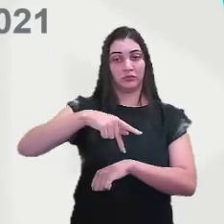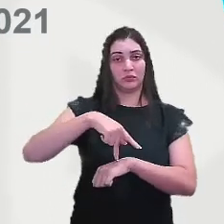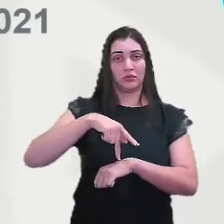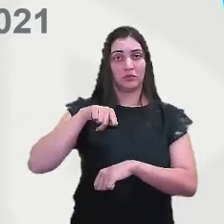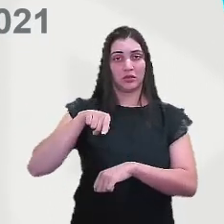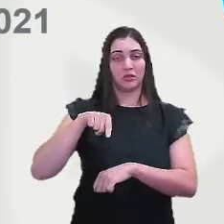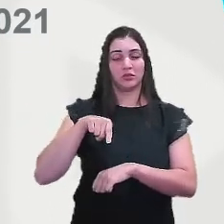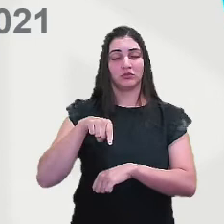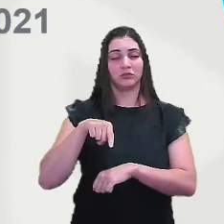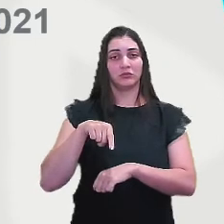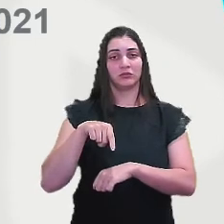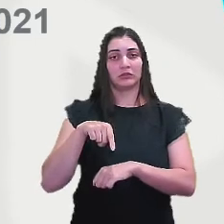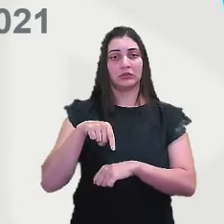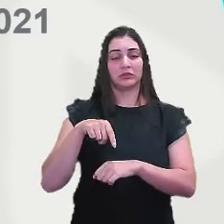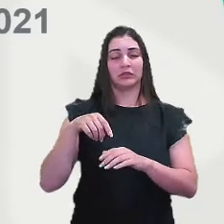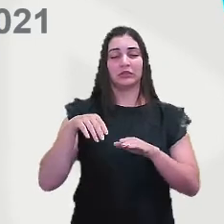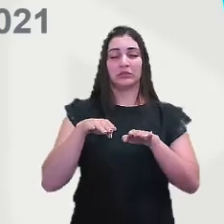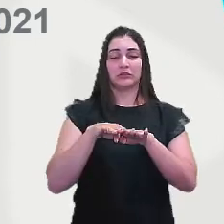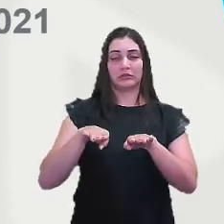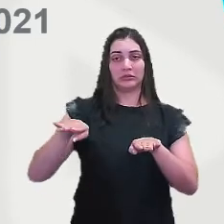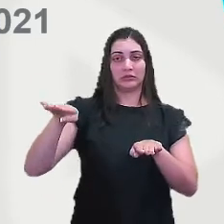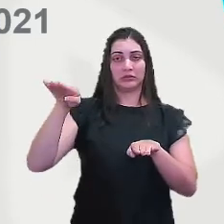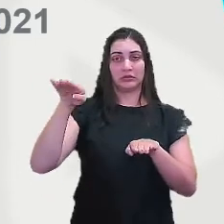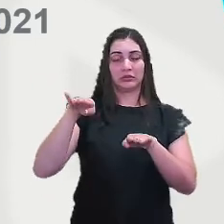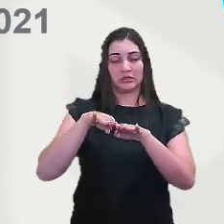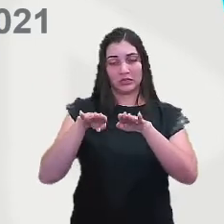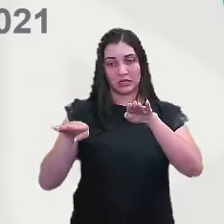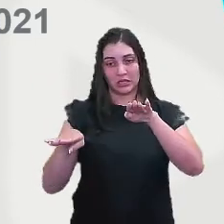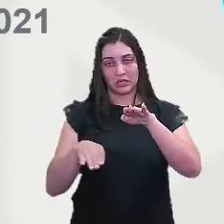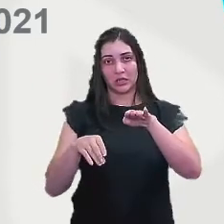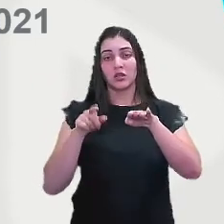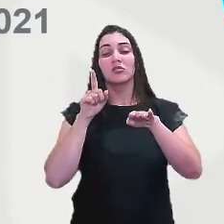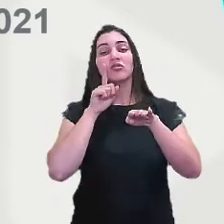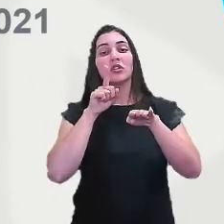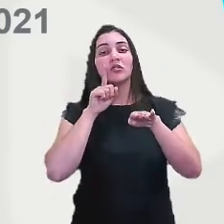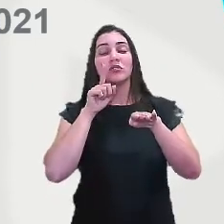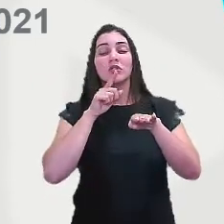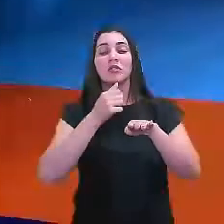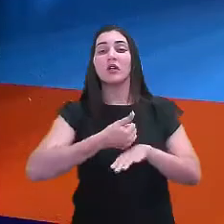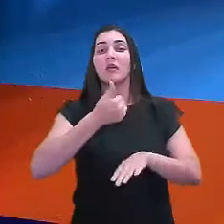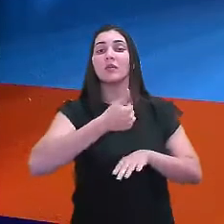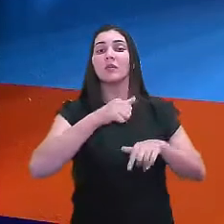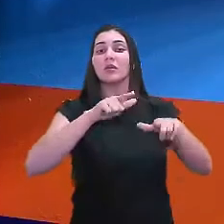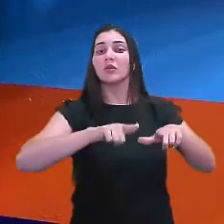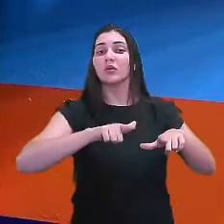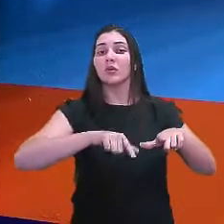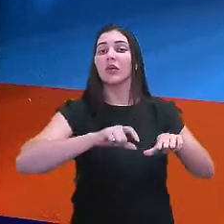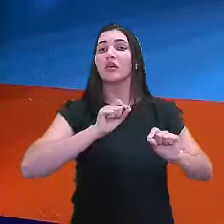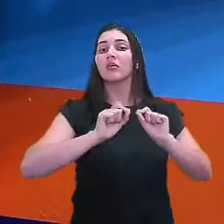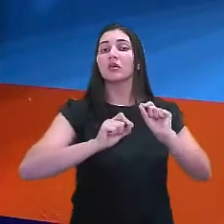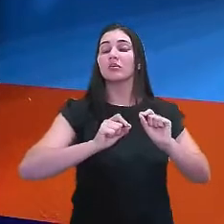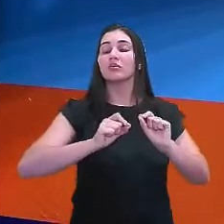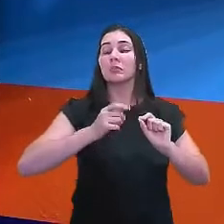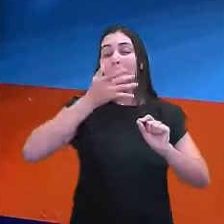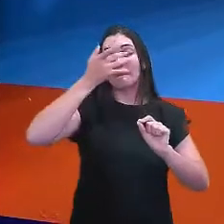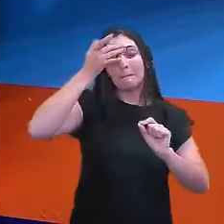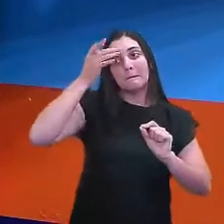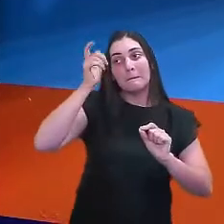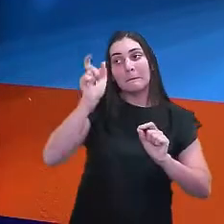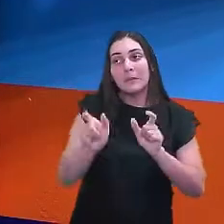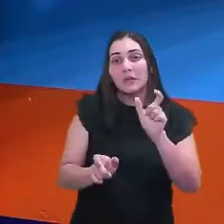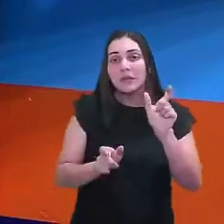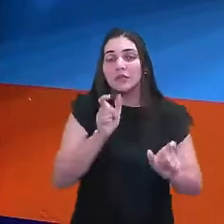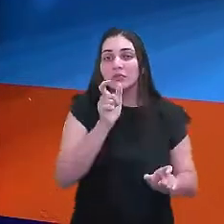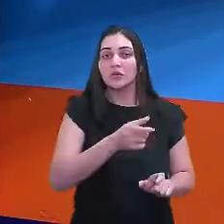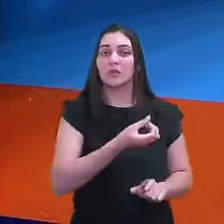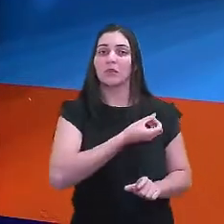O país está atrás dos Estados Unidos, que é o primeiro lugar. E lembrando, gente, os Estados Unidos é o primeiro lugar por pessoa, tá? Porque pelo número absoluto, o